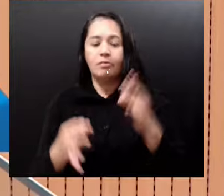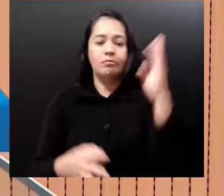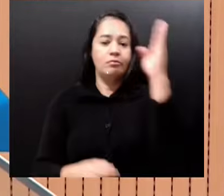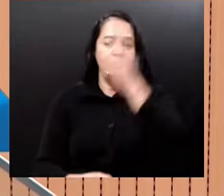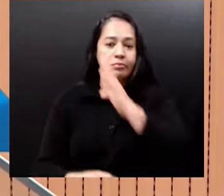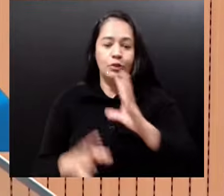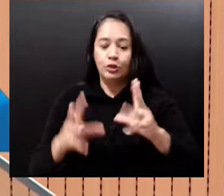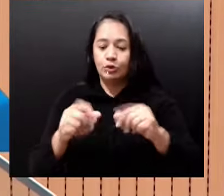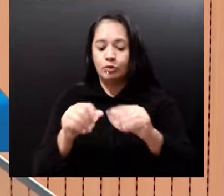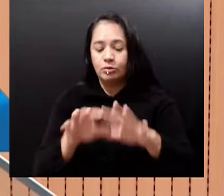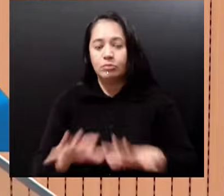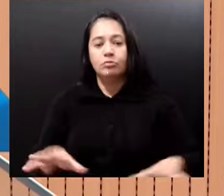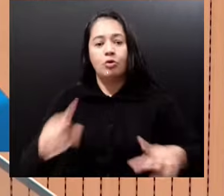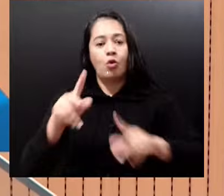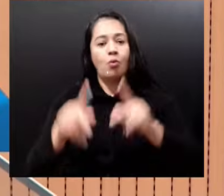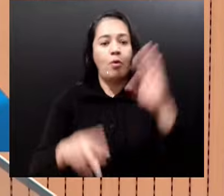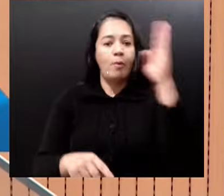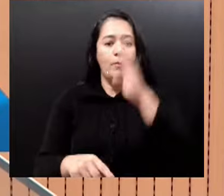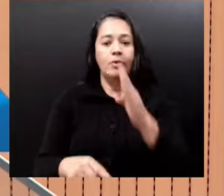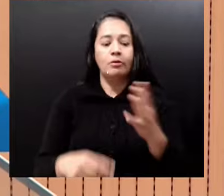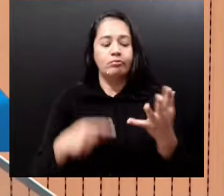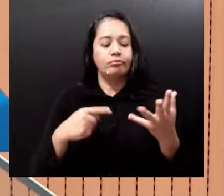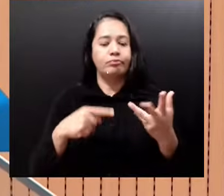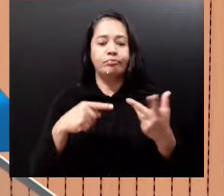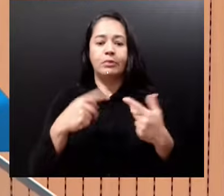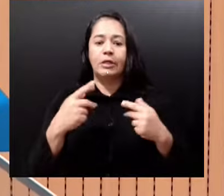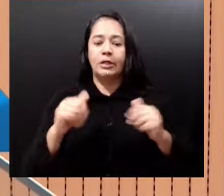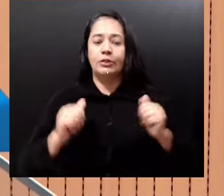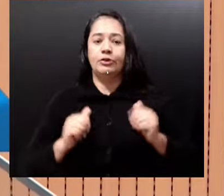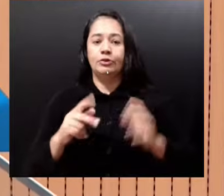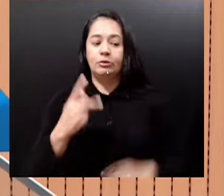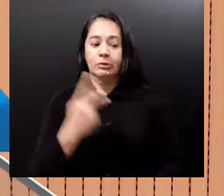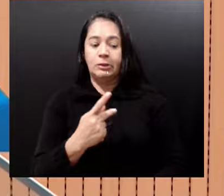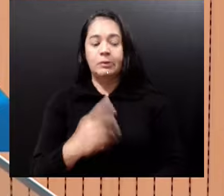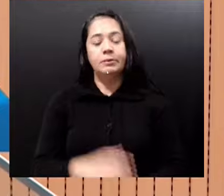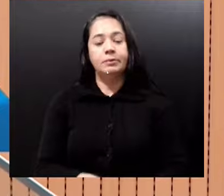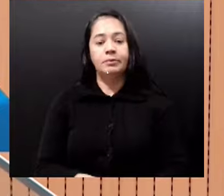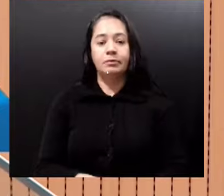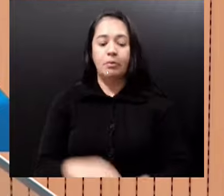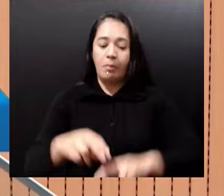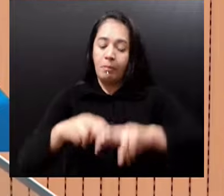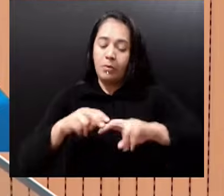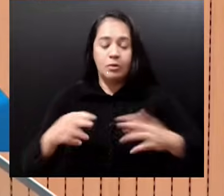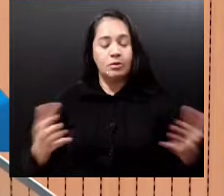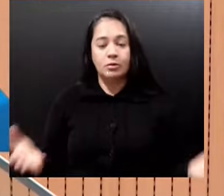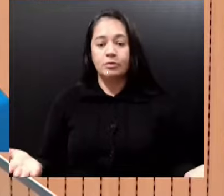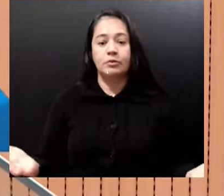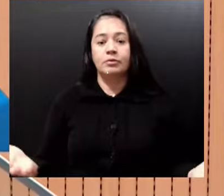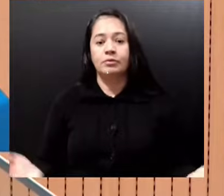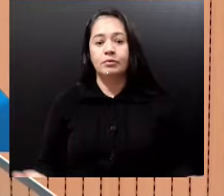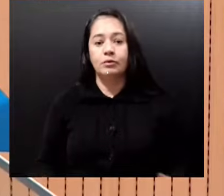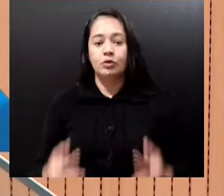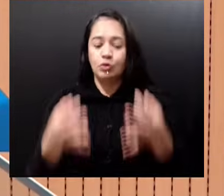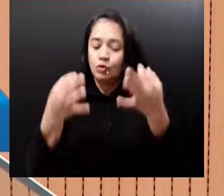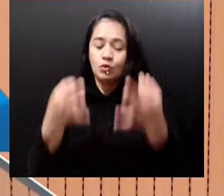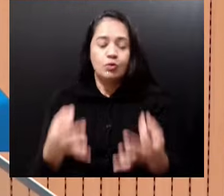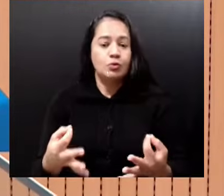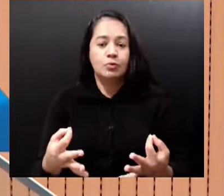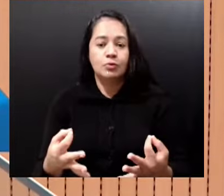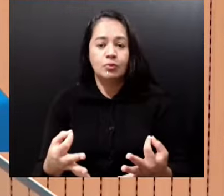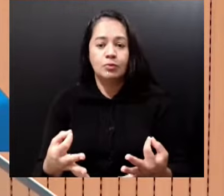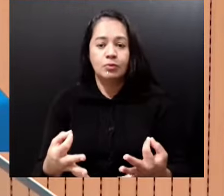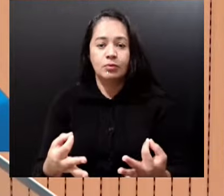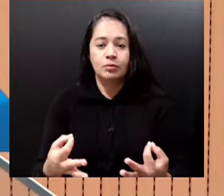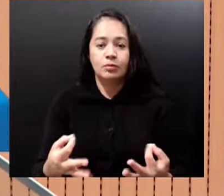brasileiros com suas atitudes irresponsáveis. E, por conta disso, nada mais do que justo a sua